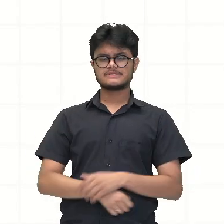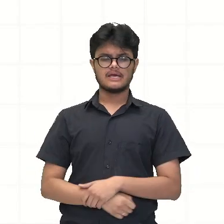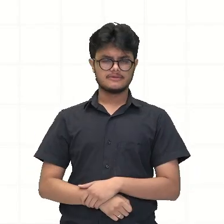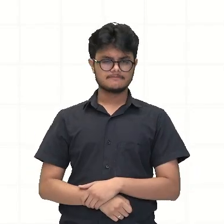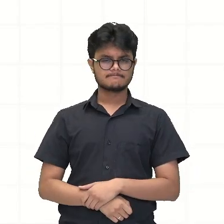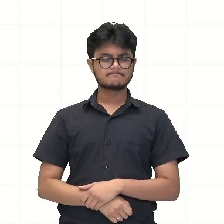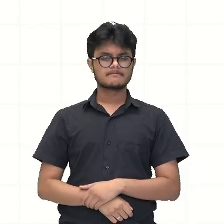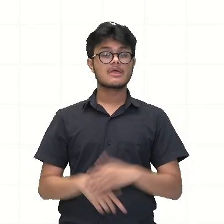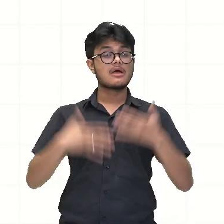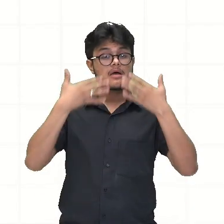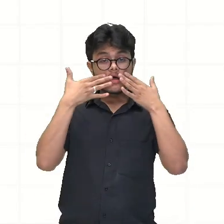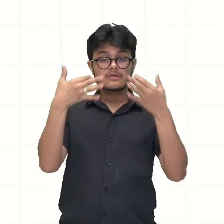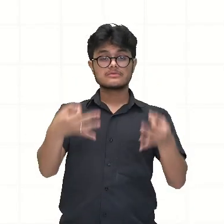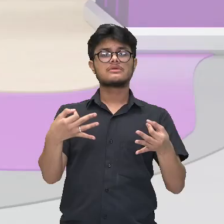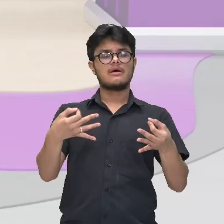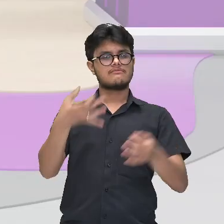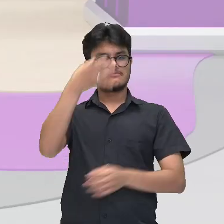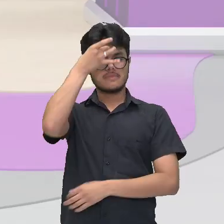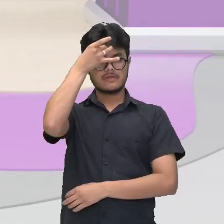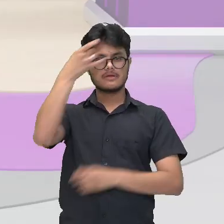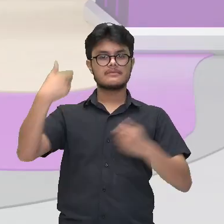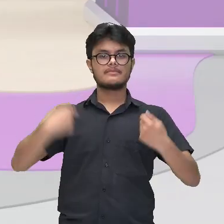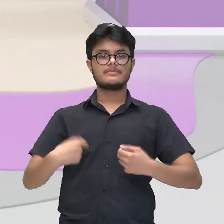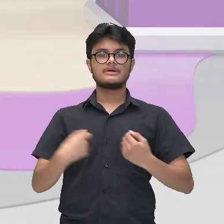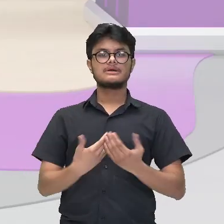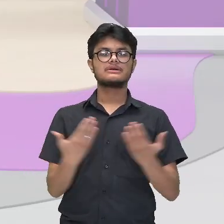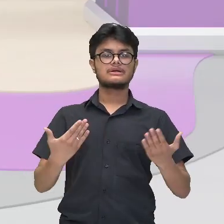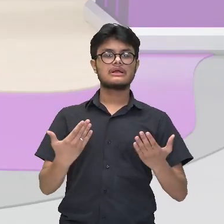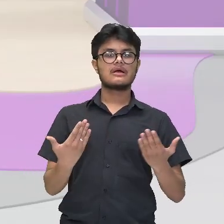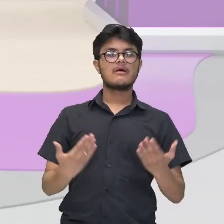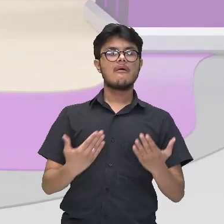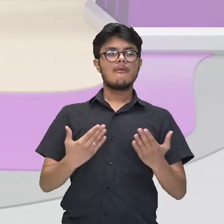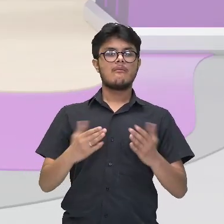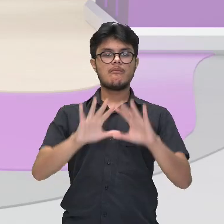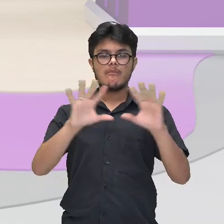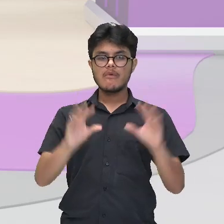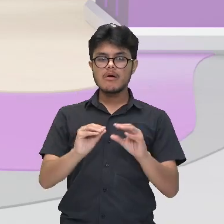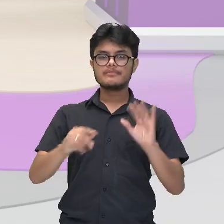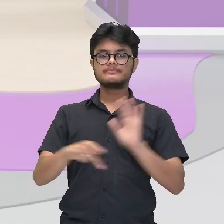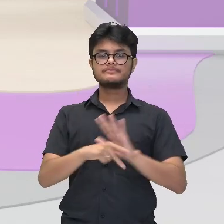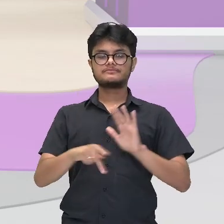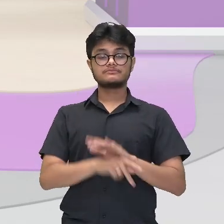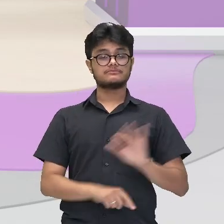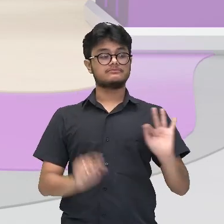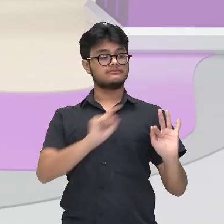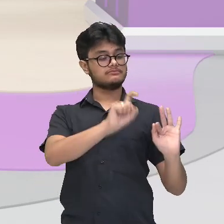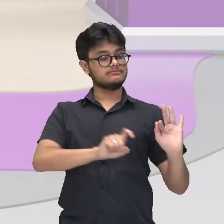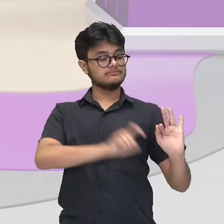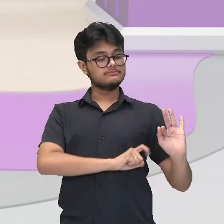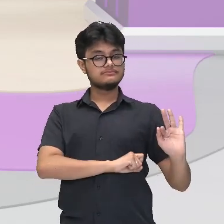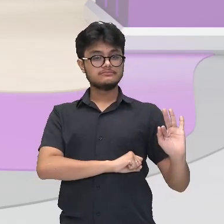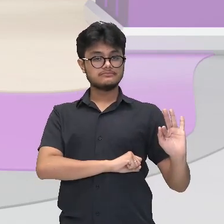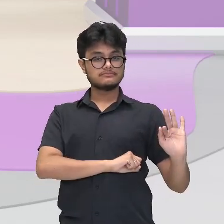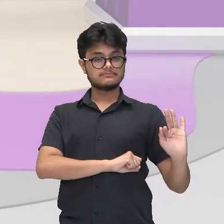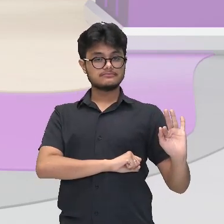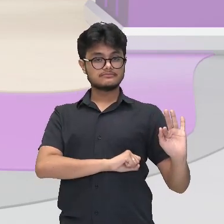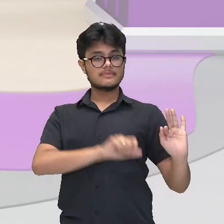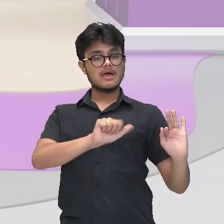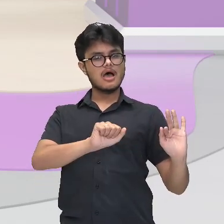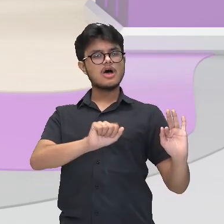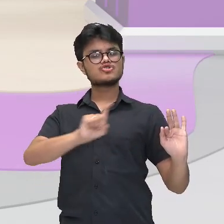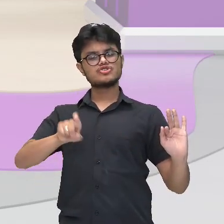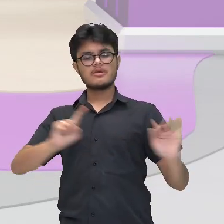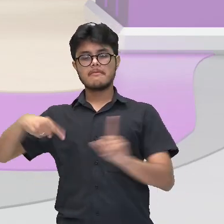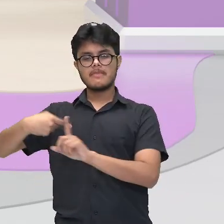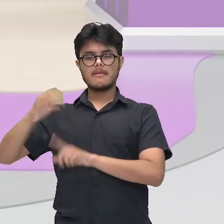você só precisa memorizar, né? A estrutura de uma função afim, f de x igual a ax mais